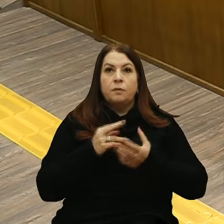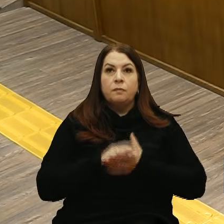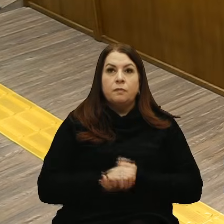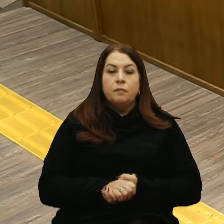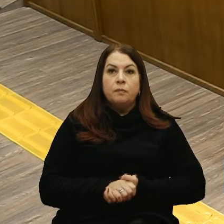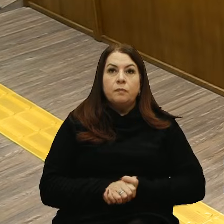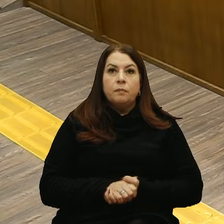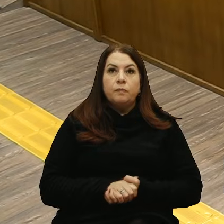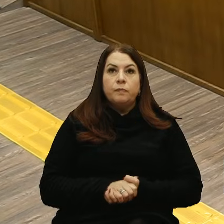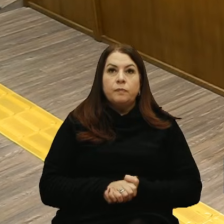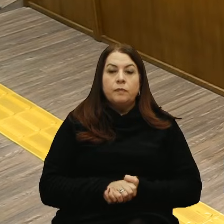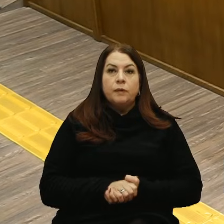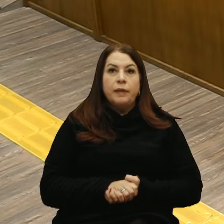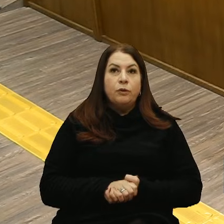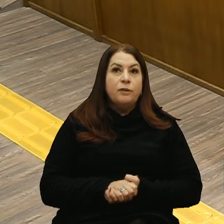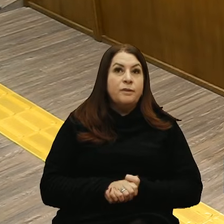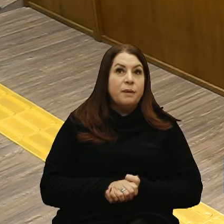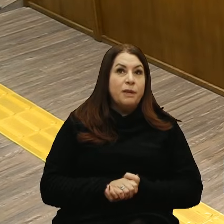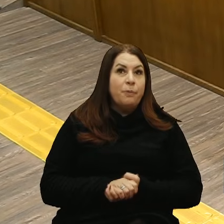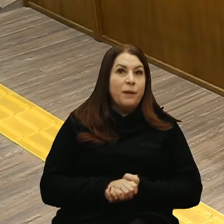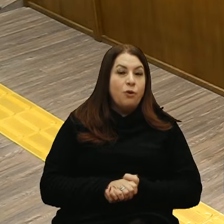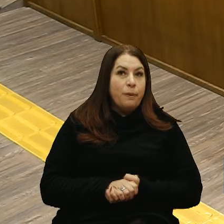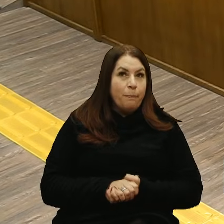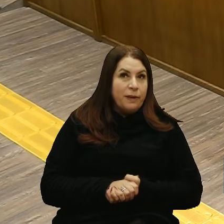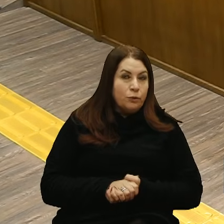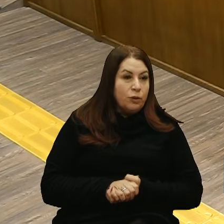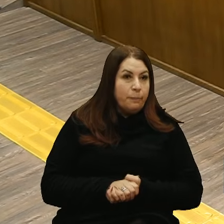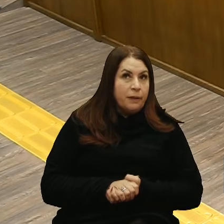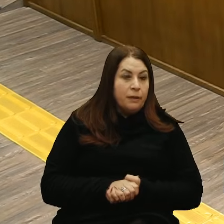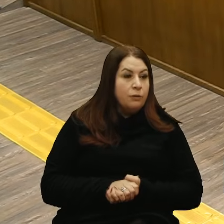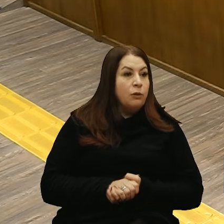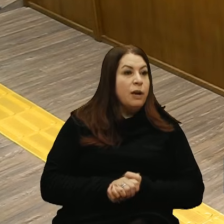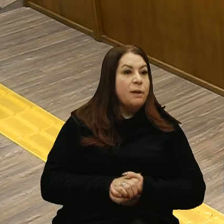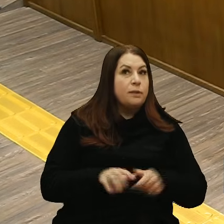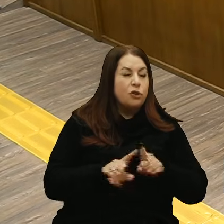Colegas vereadores e vereadoras